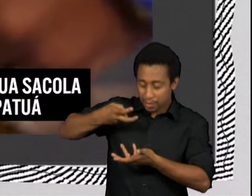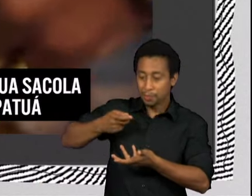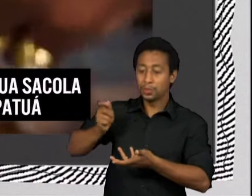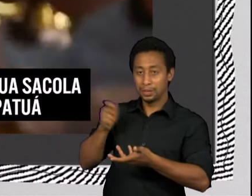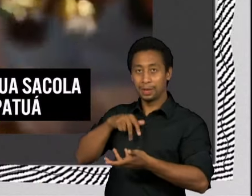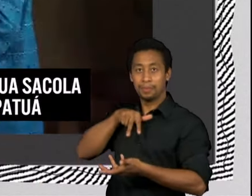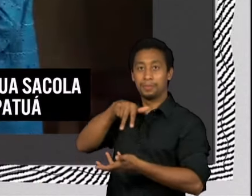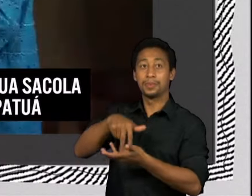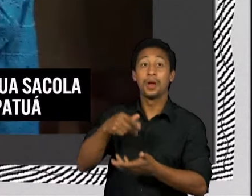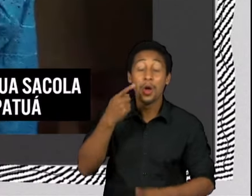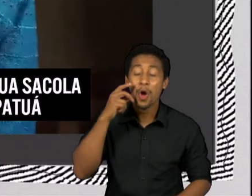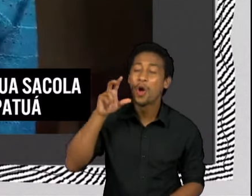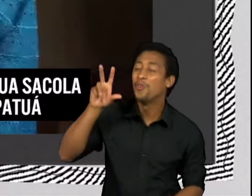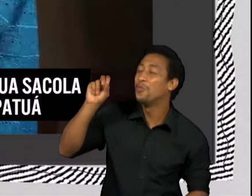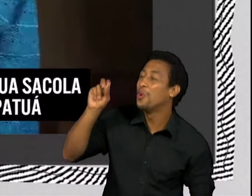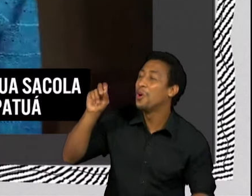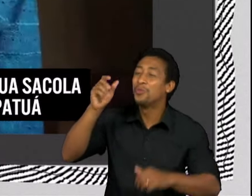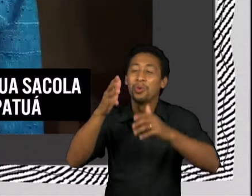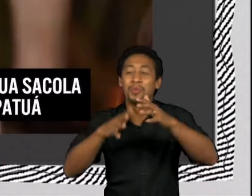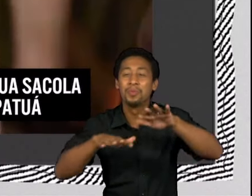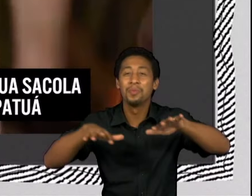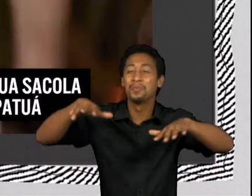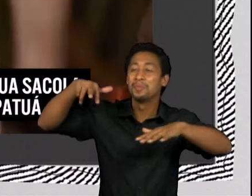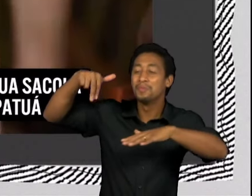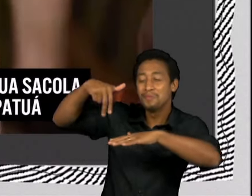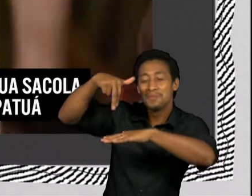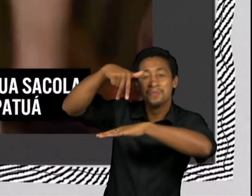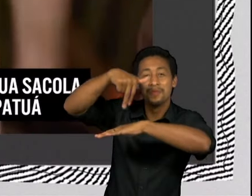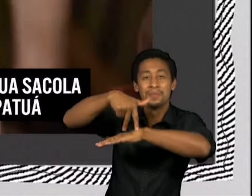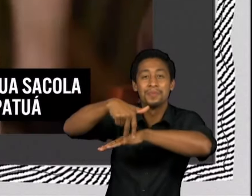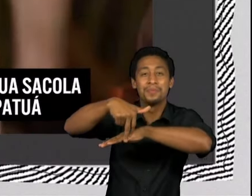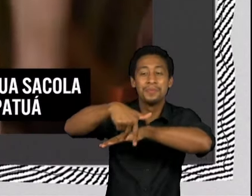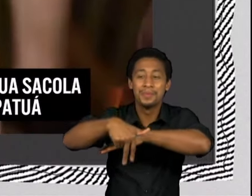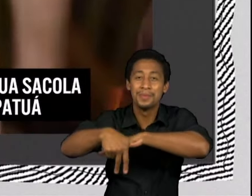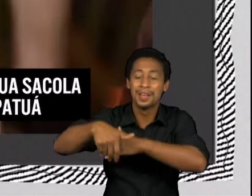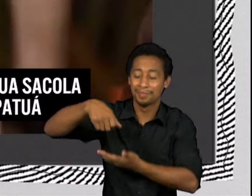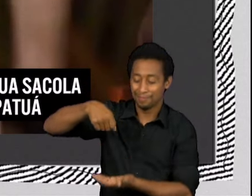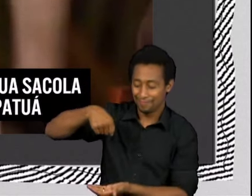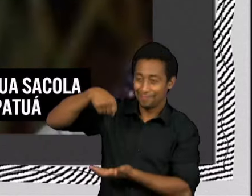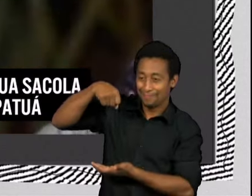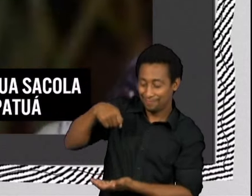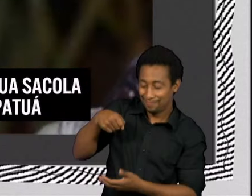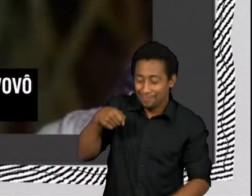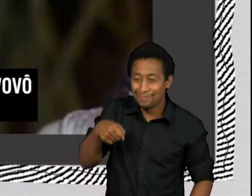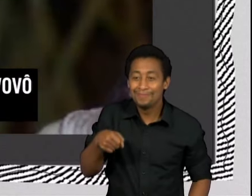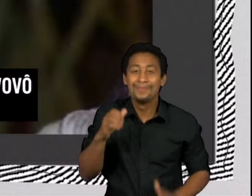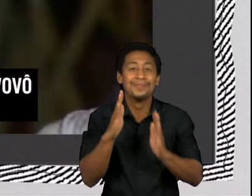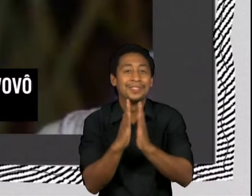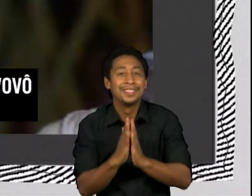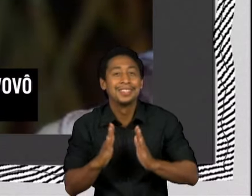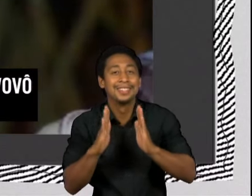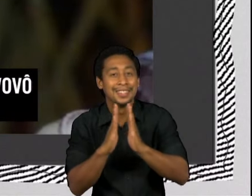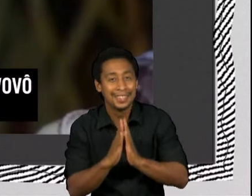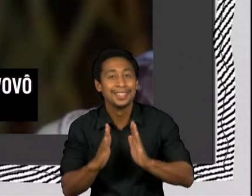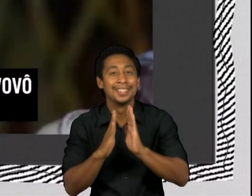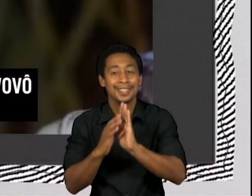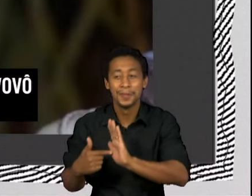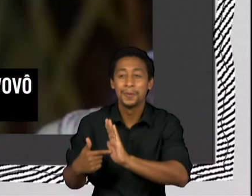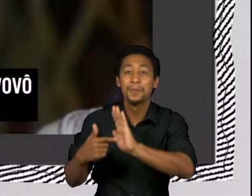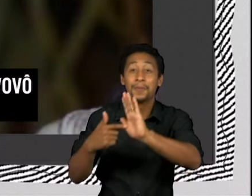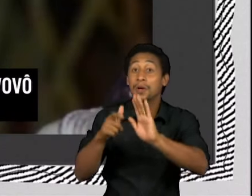vovó descendo a serra com a sua sacola é com a sua Rosária com seu patuá ele vem de